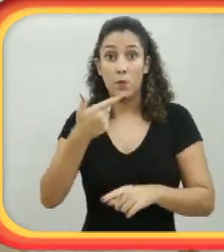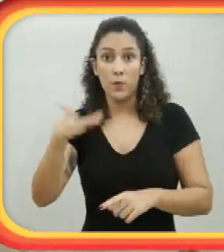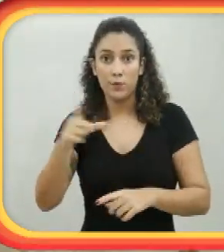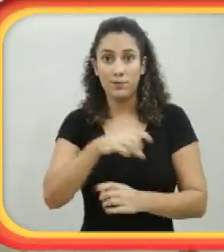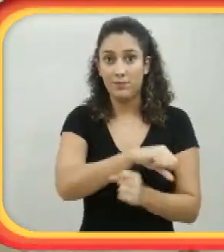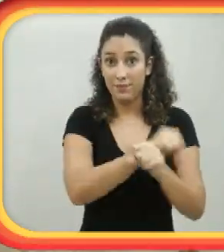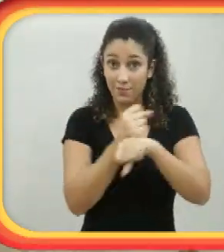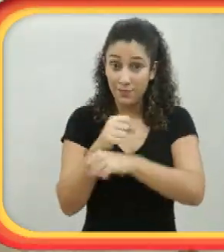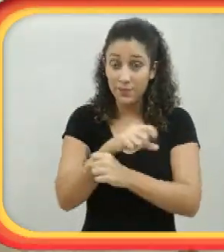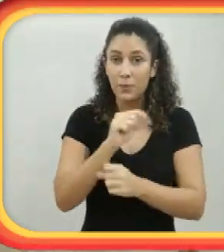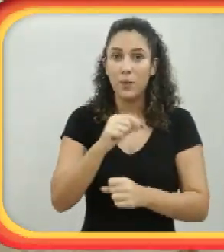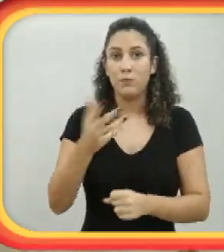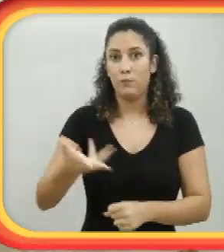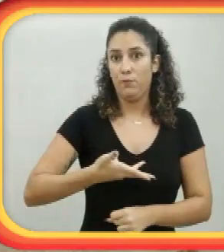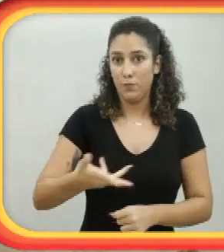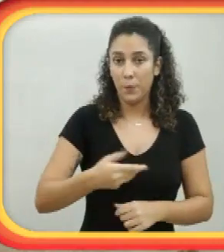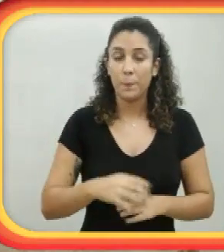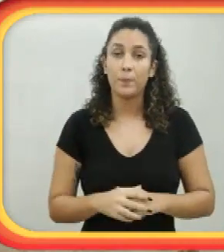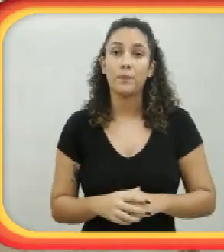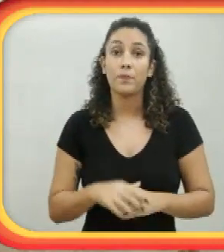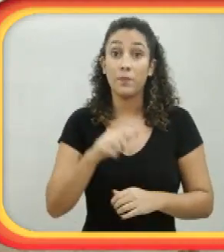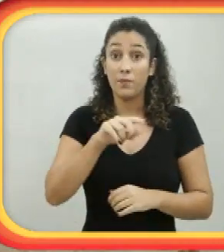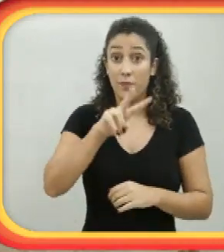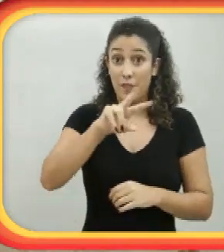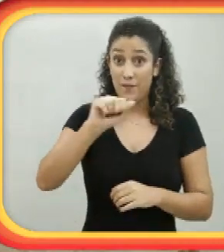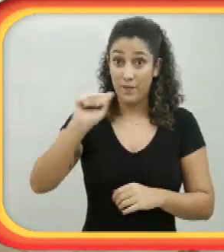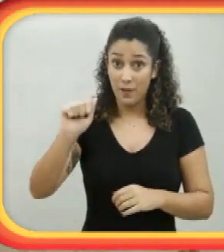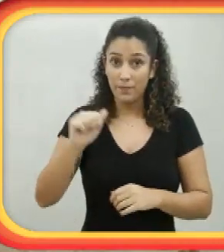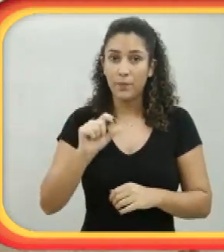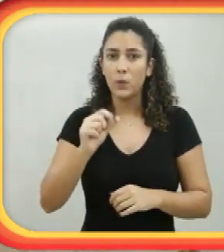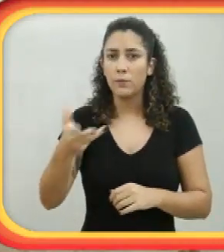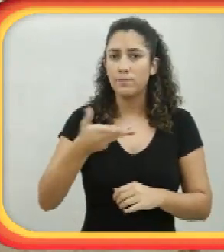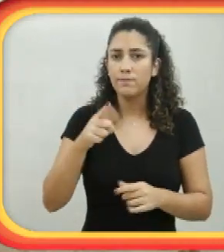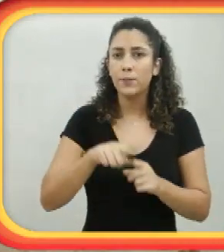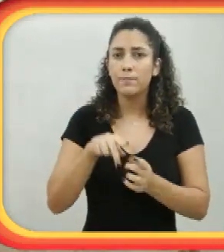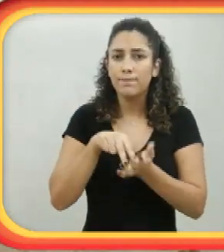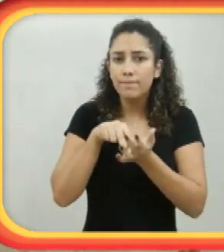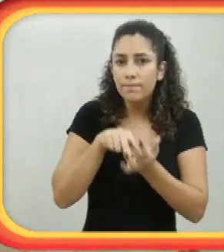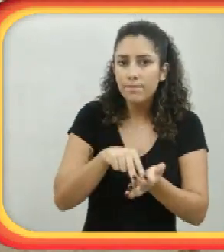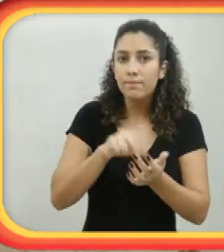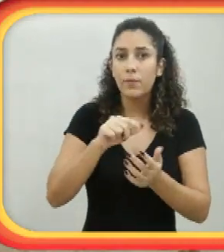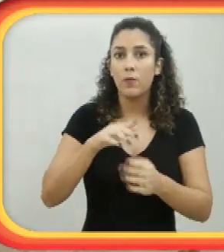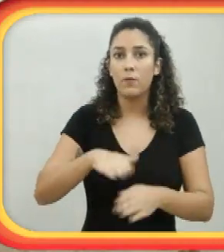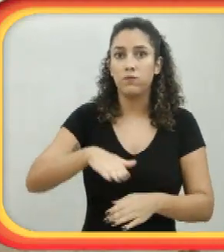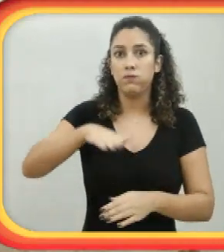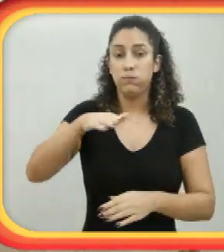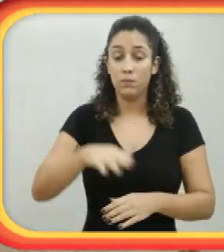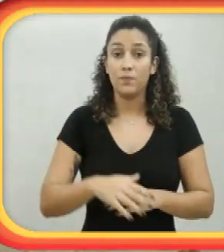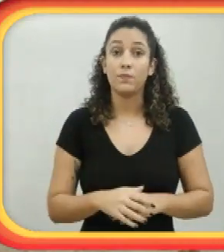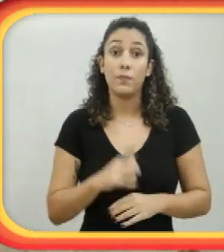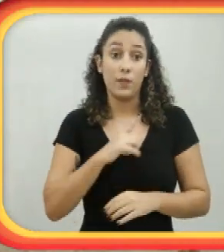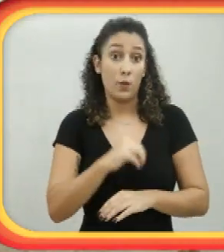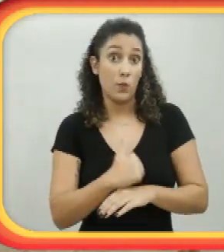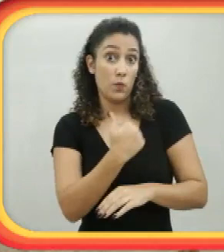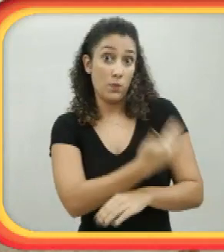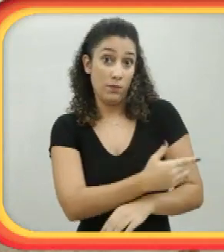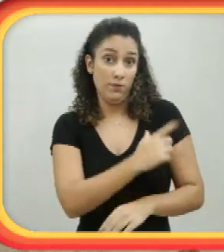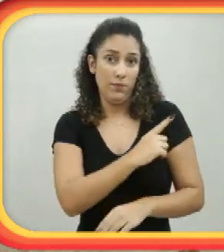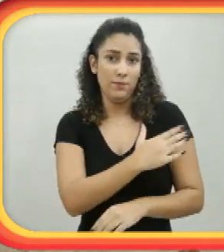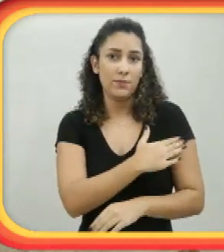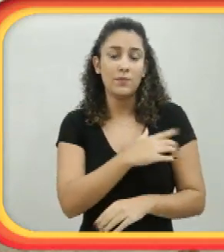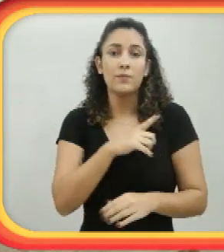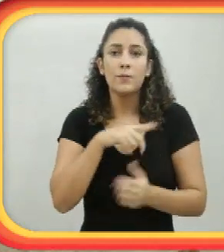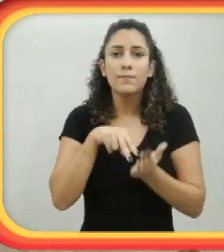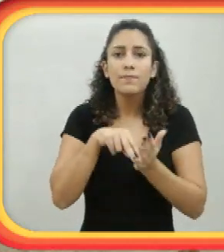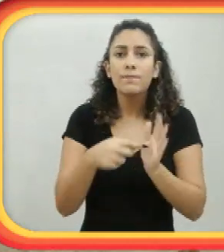uma foi selecionada pelo desempenho no caiaque, uma embarcação rápida. O VAA é rápido e estável em função